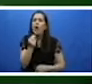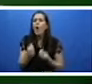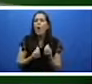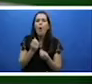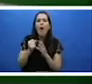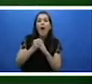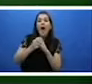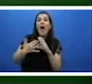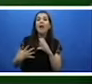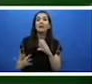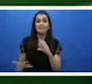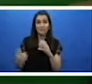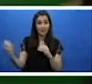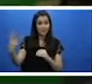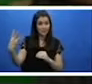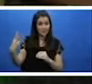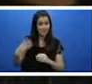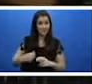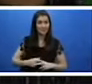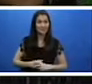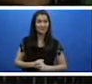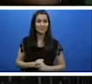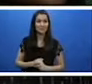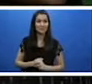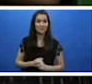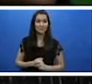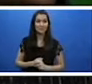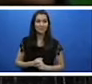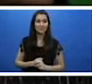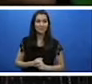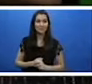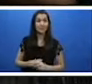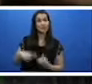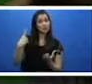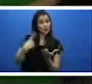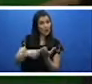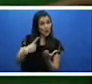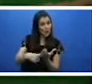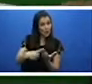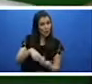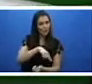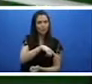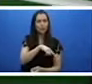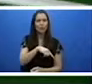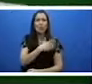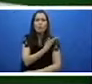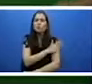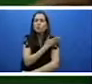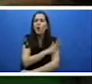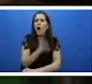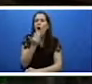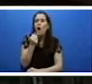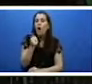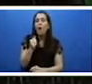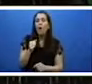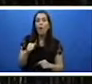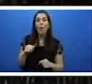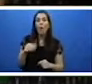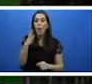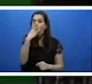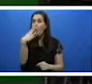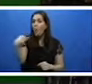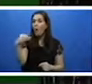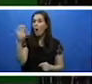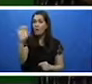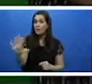classificados os três, né? Olha só. De acordo com o seu hábito alimentar, o lobo europeu é classificado